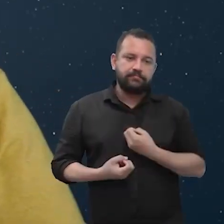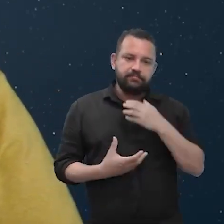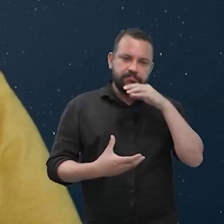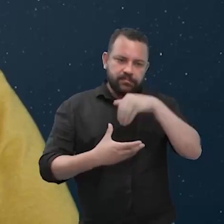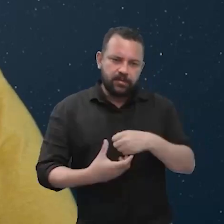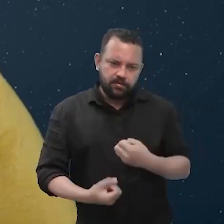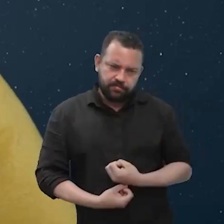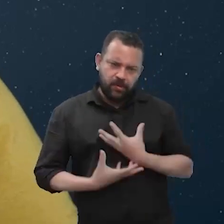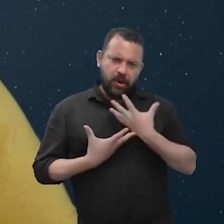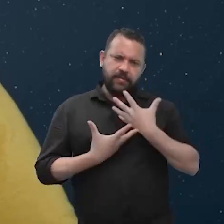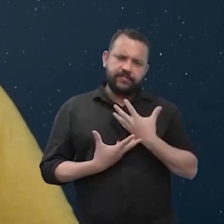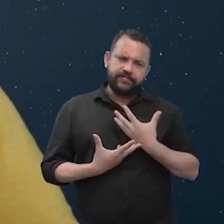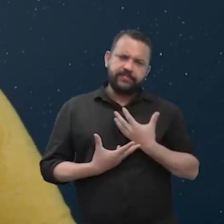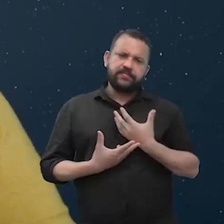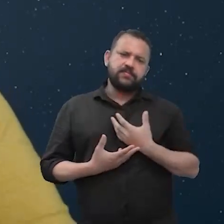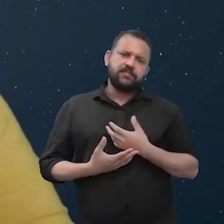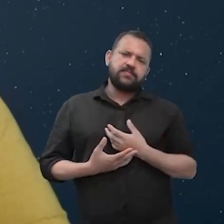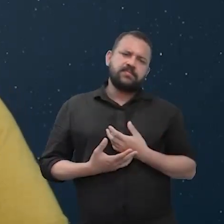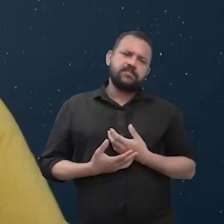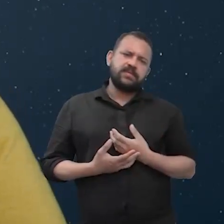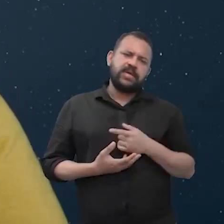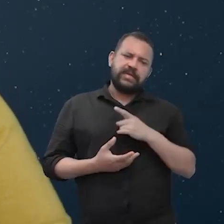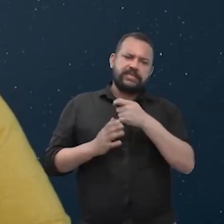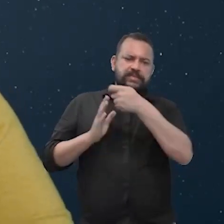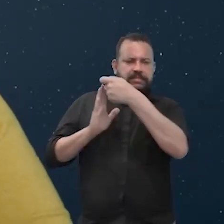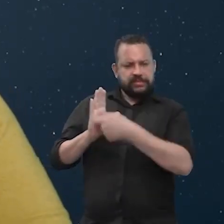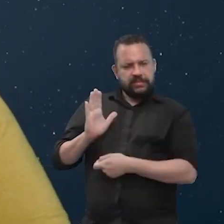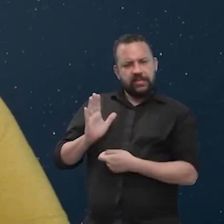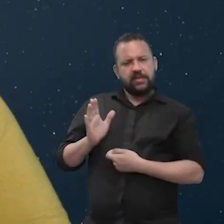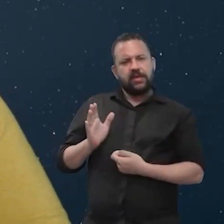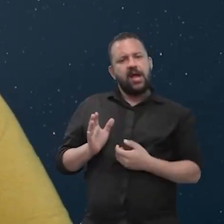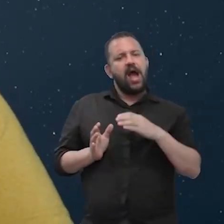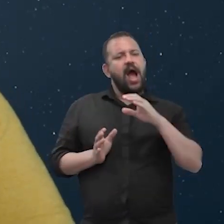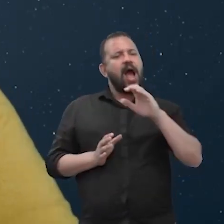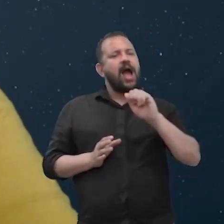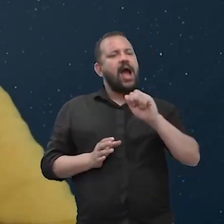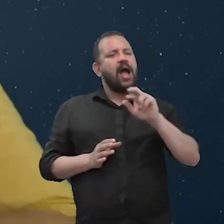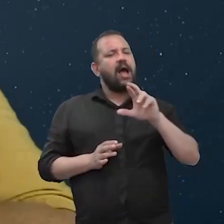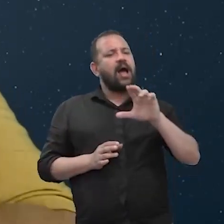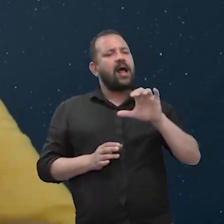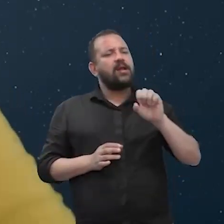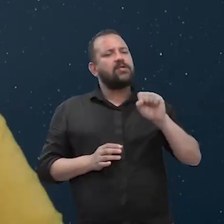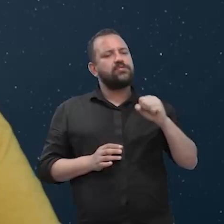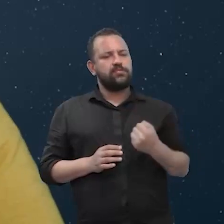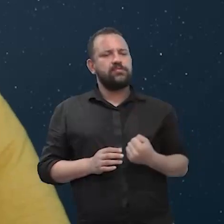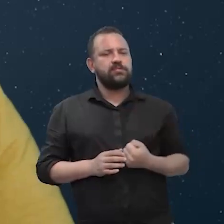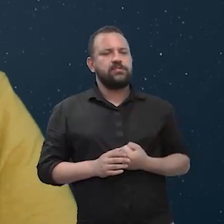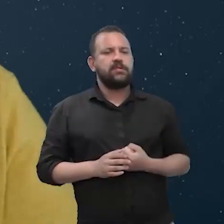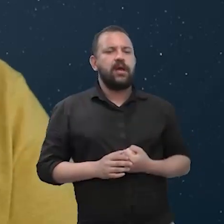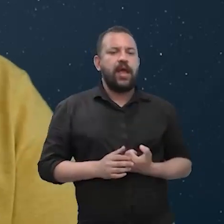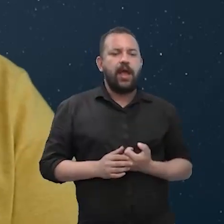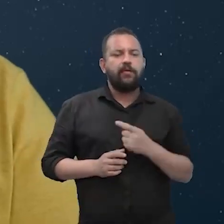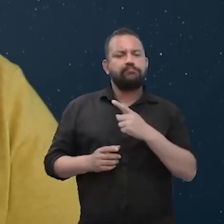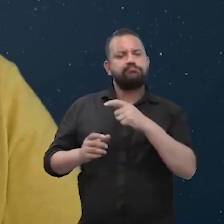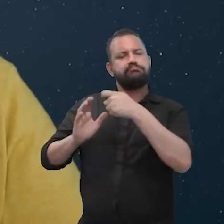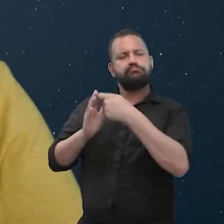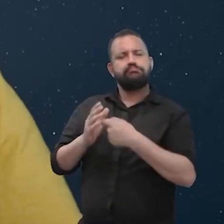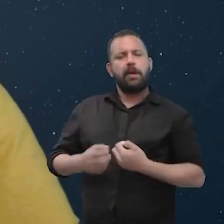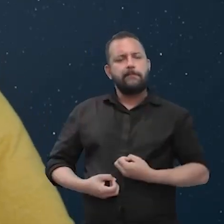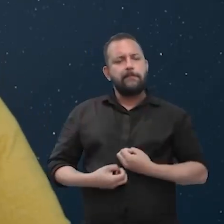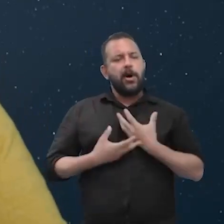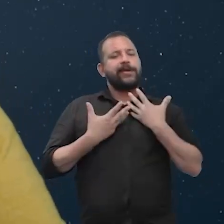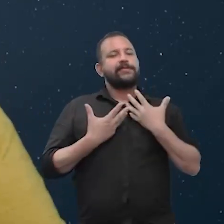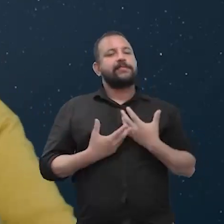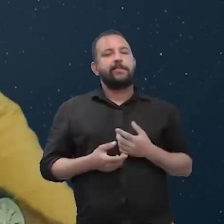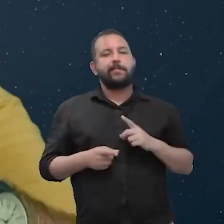logo, olha, esse texto aí foi produzido por Carlos Drummond de Andrade. Então esse é um texto poético, certo? Mas